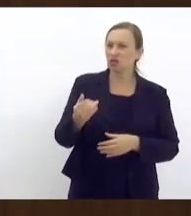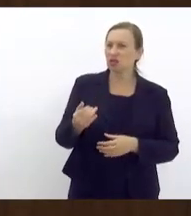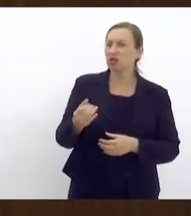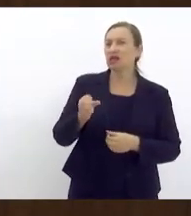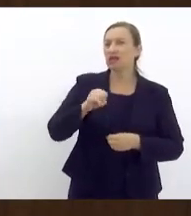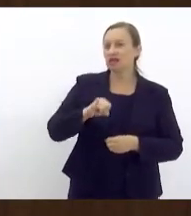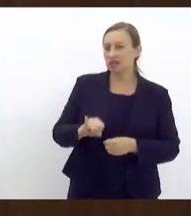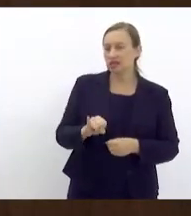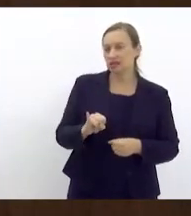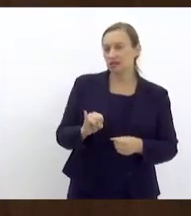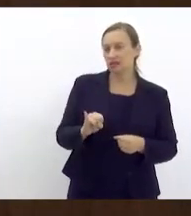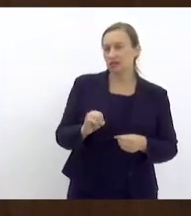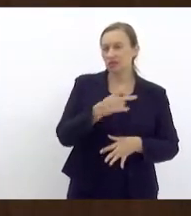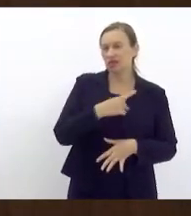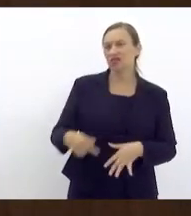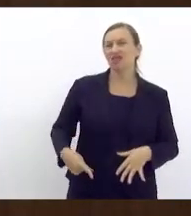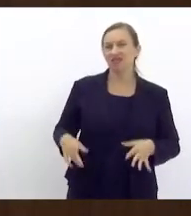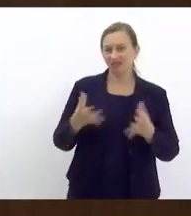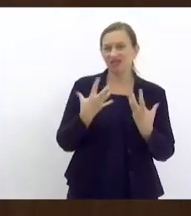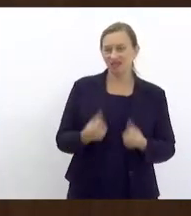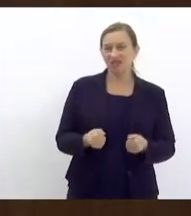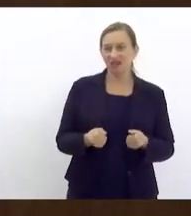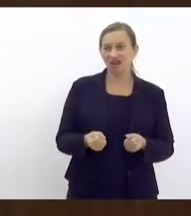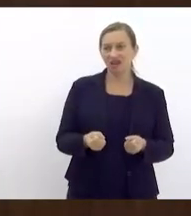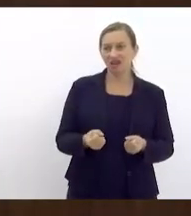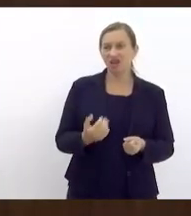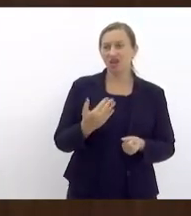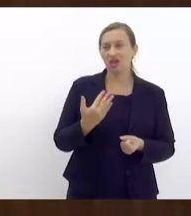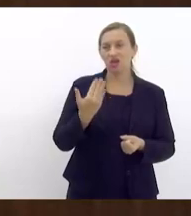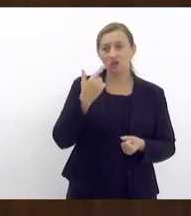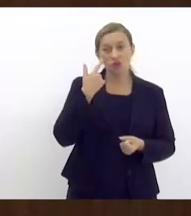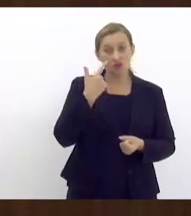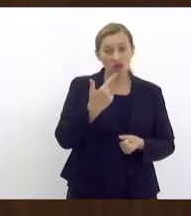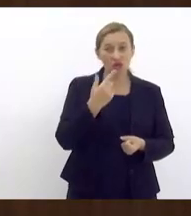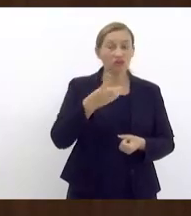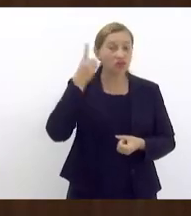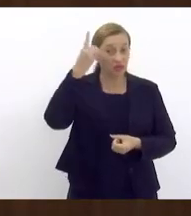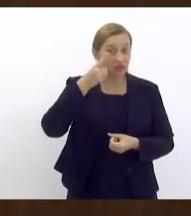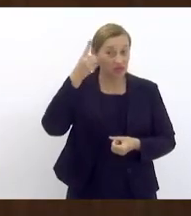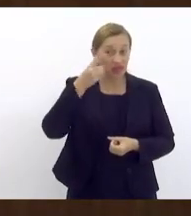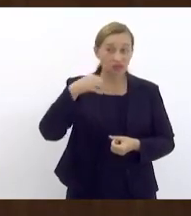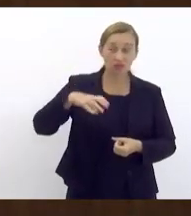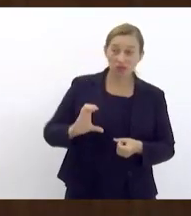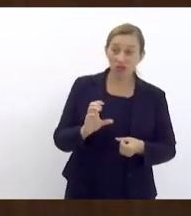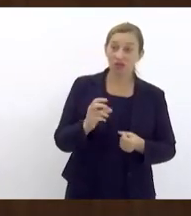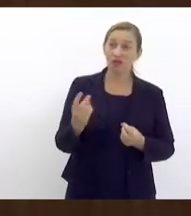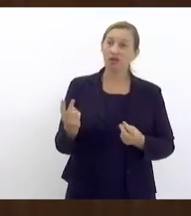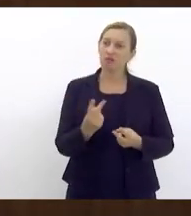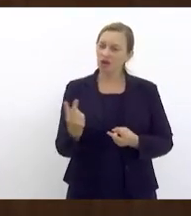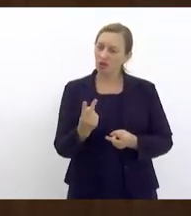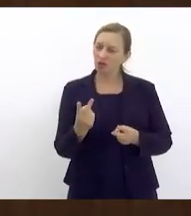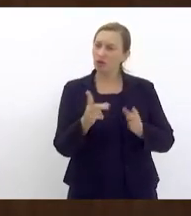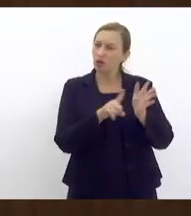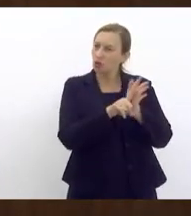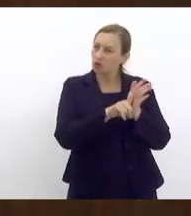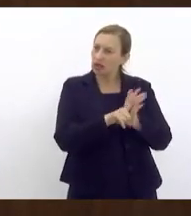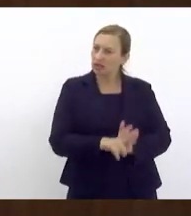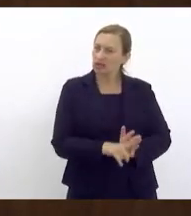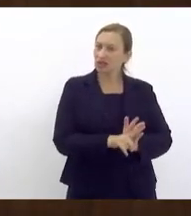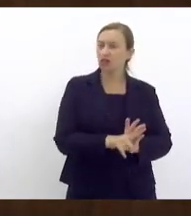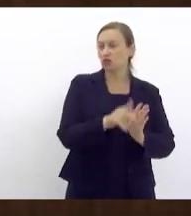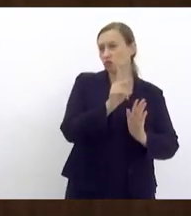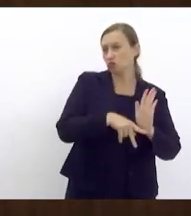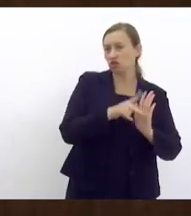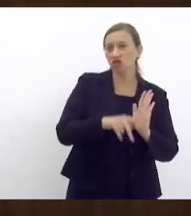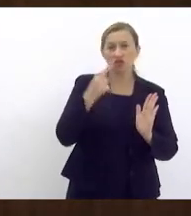deferir Presidente E aí eu vou me combinar com o deputado mix da gente fazer análise dos dois dos dois projetos e